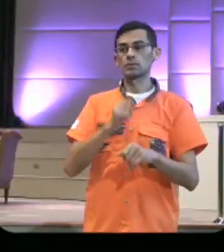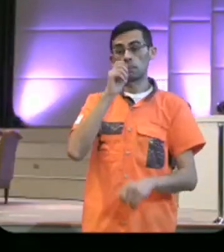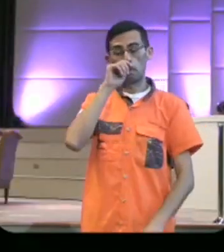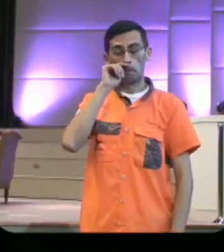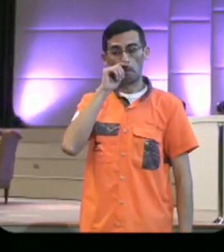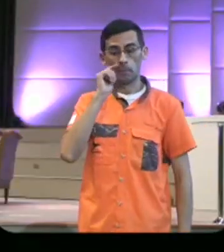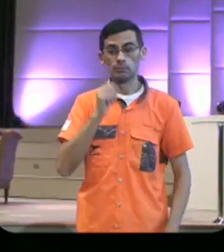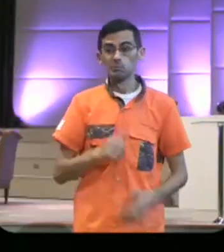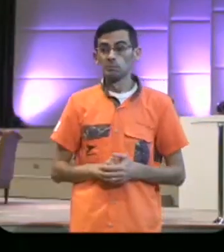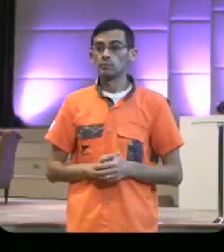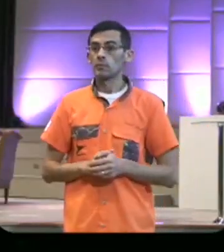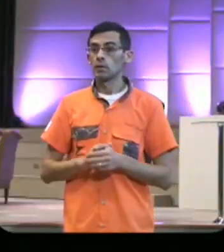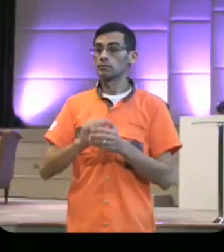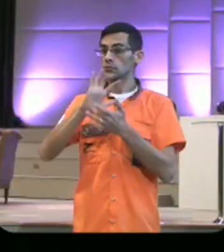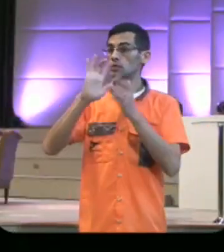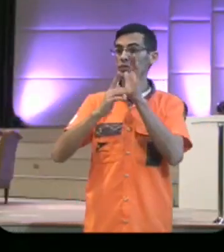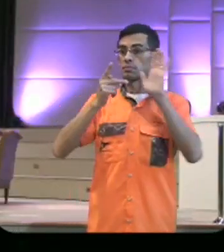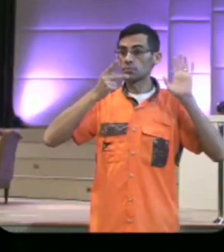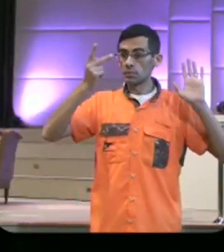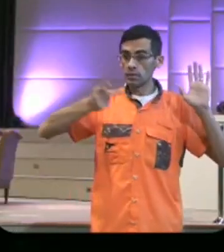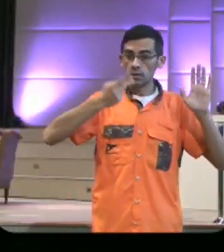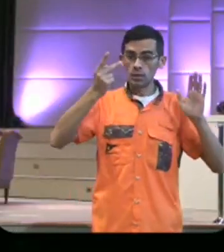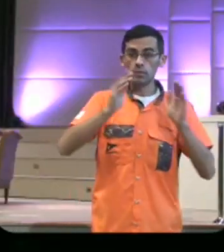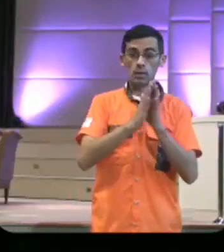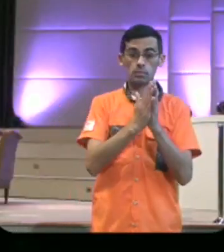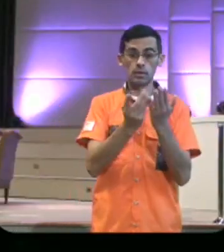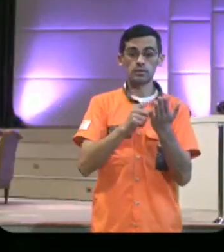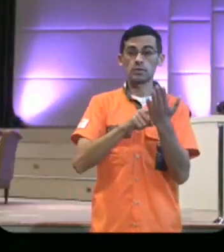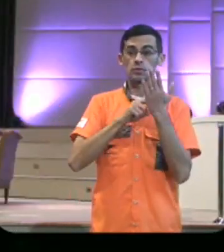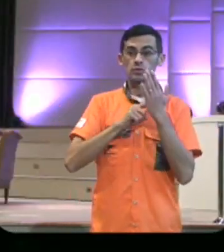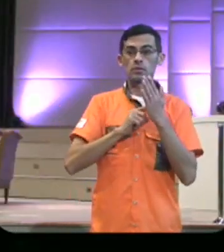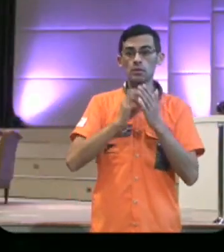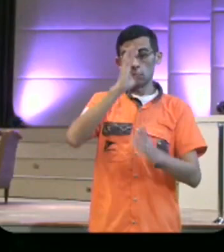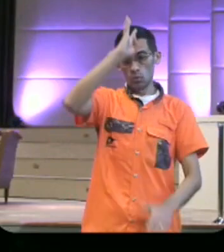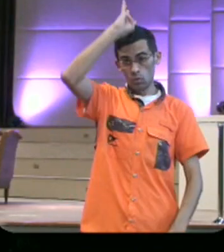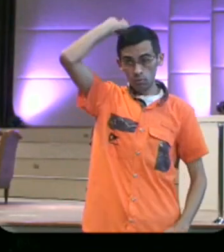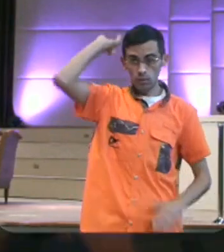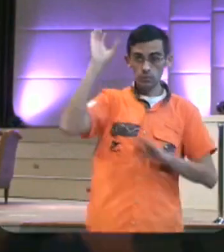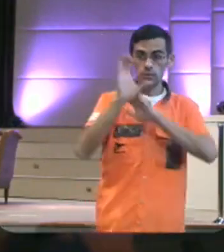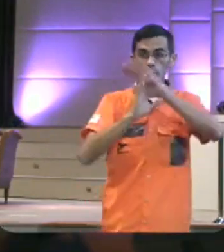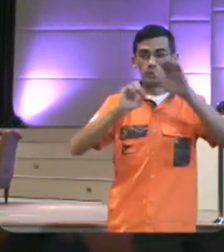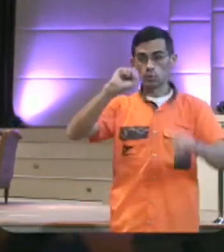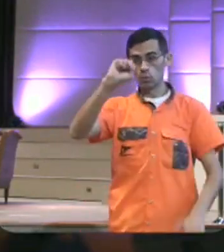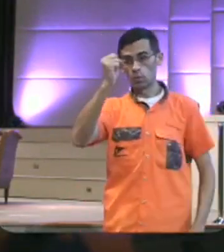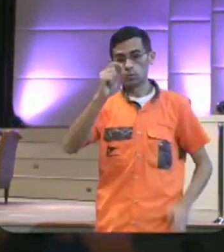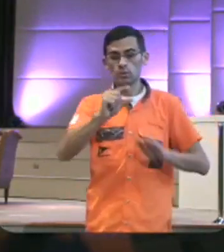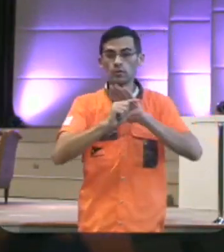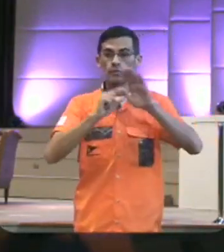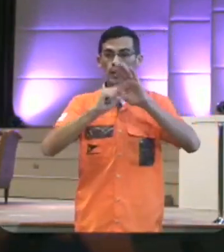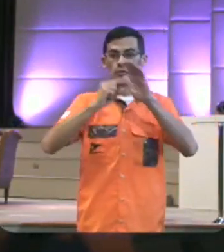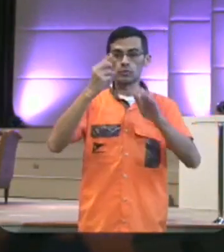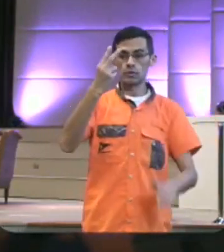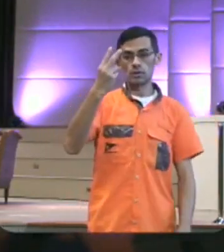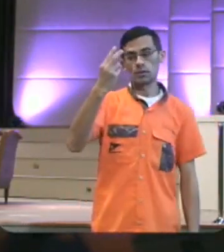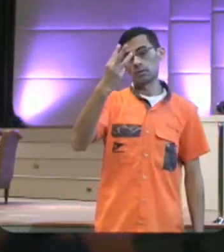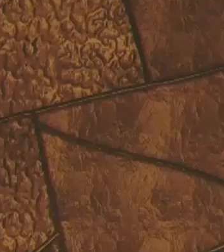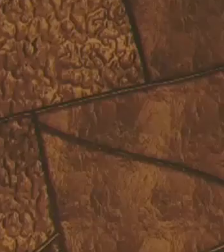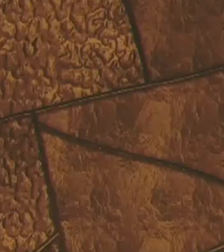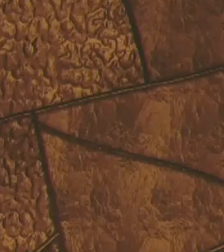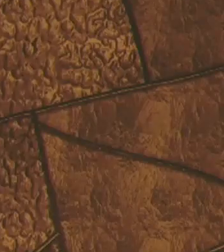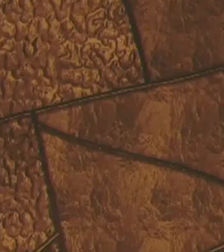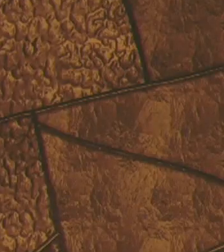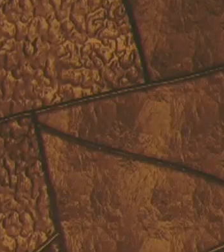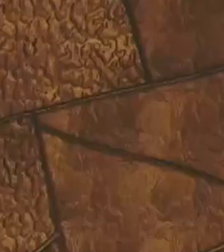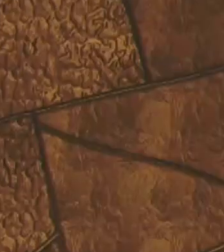tempos. E Ele prometeu, e a Bíblia nos promete em Romanos 8, versículos 31 em diante: